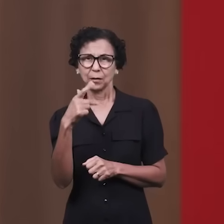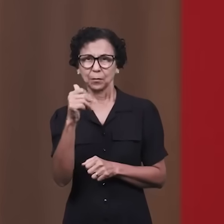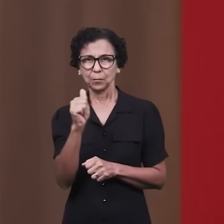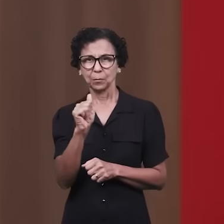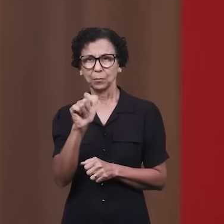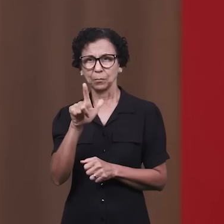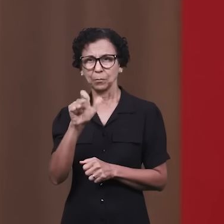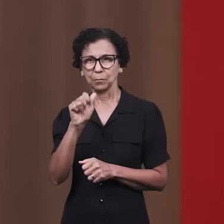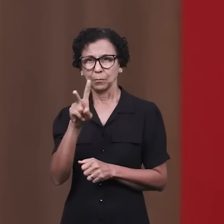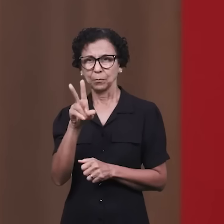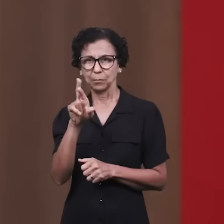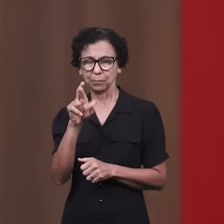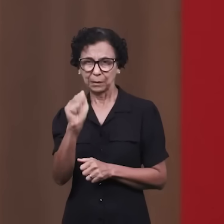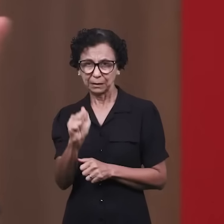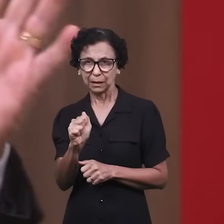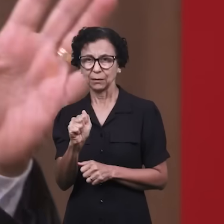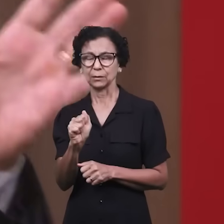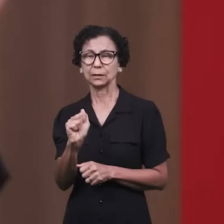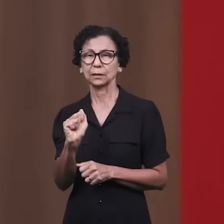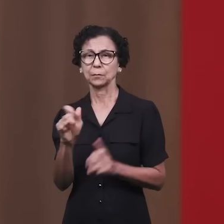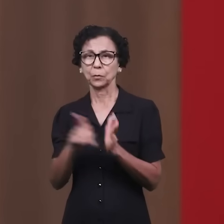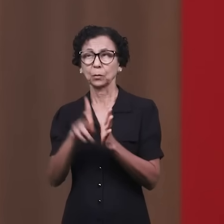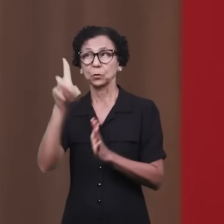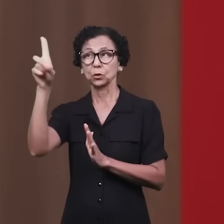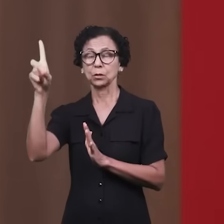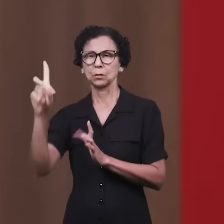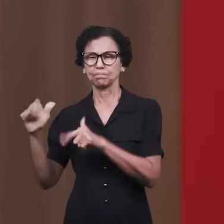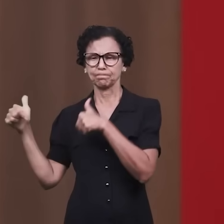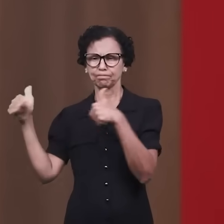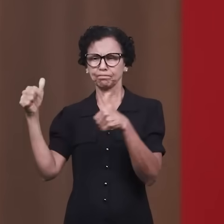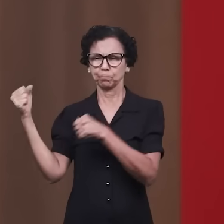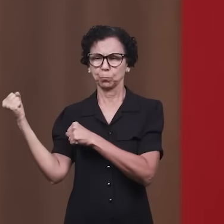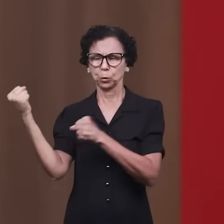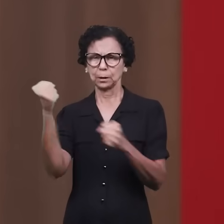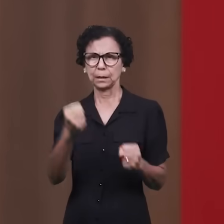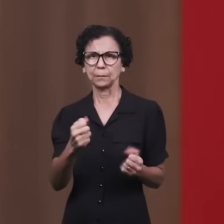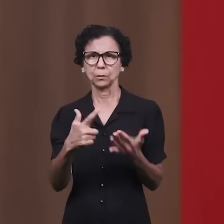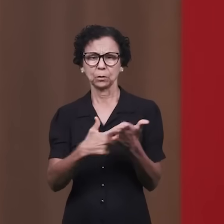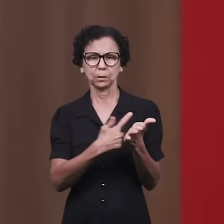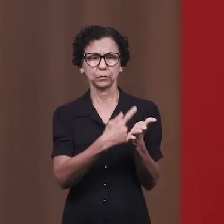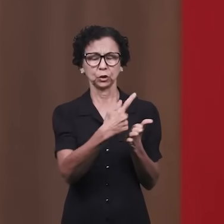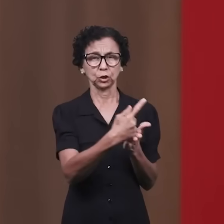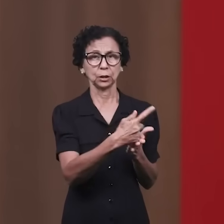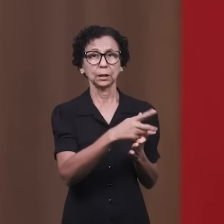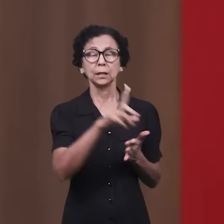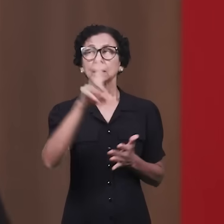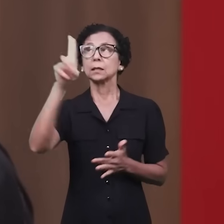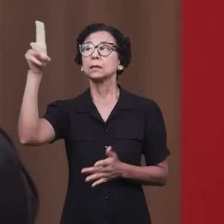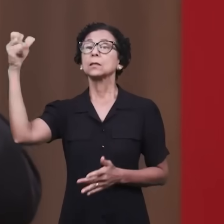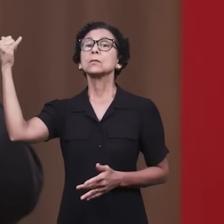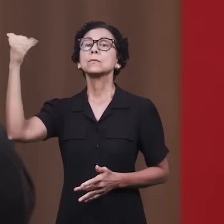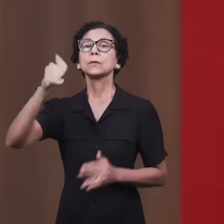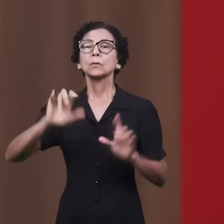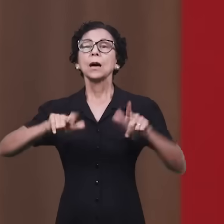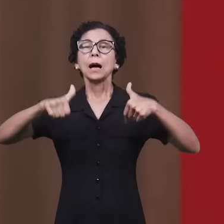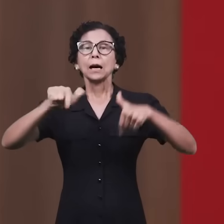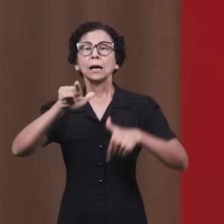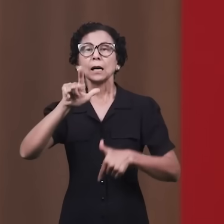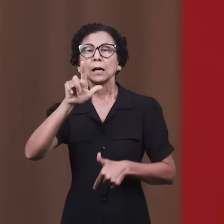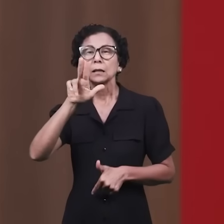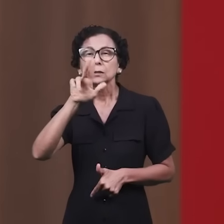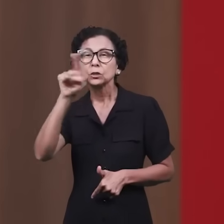impressionante. Primeiro o seguinte, na Bíblia, quando chegamos no Gênesis, diz o seguinte, e disse Deus, haja luz. Ou imagina o seguinte, não existia